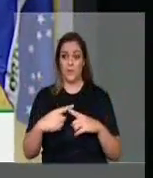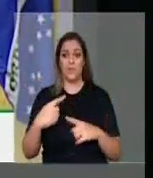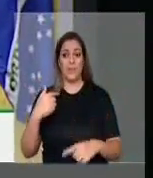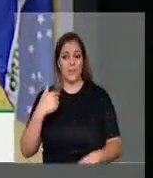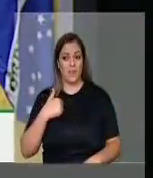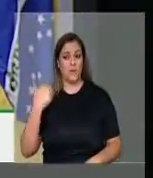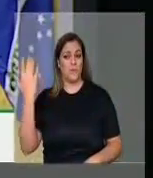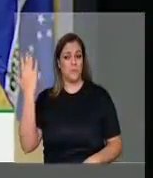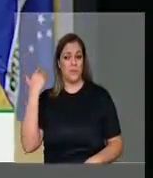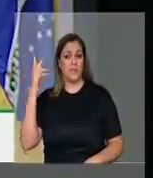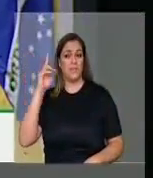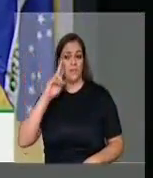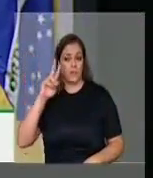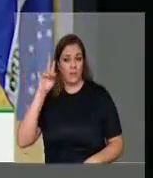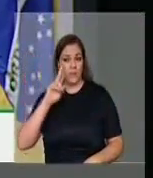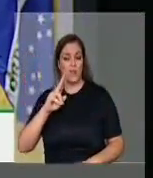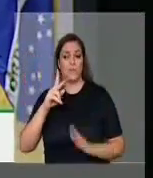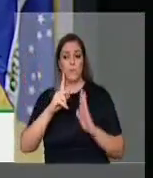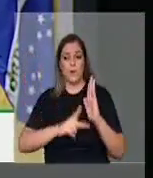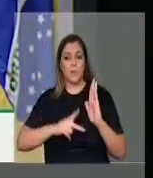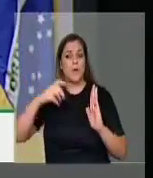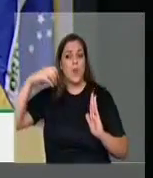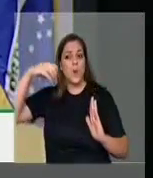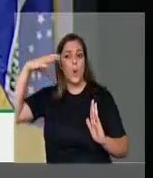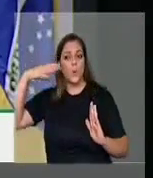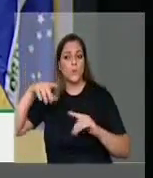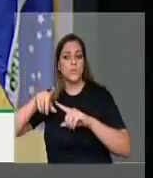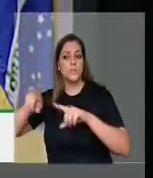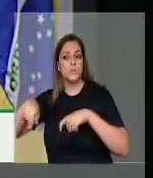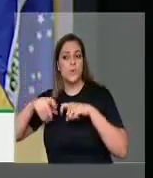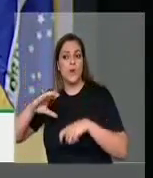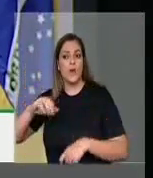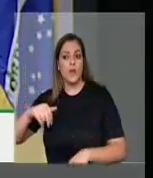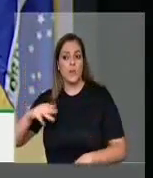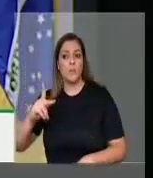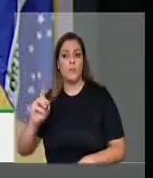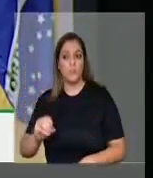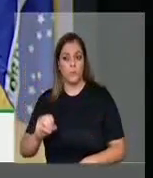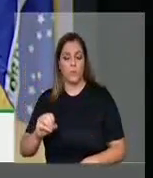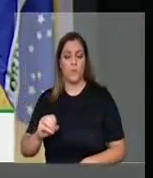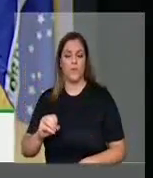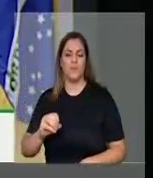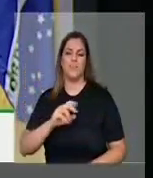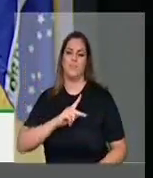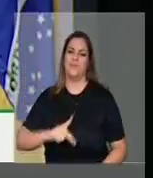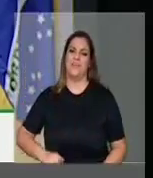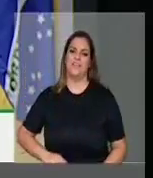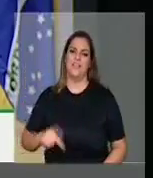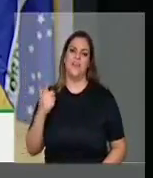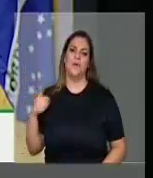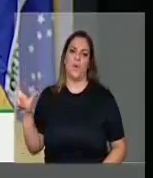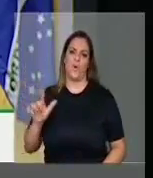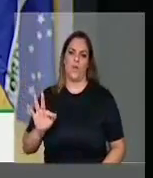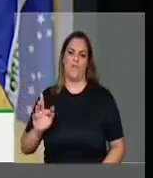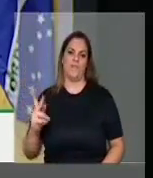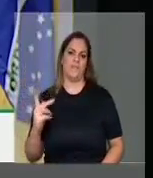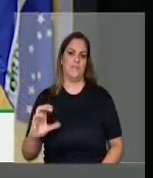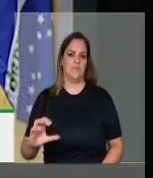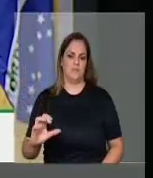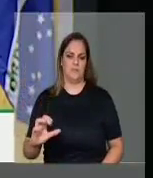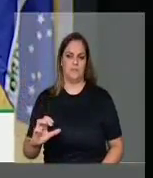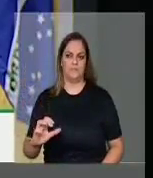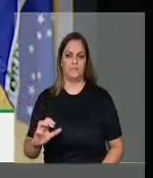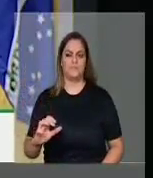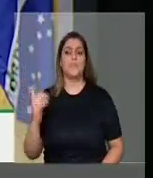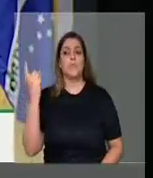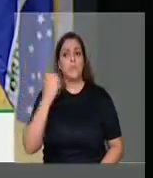no campo, no governo Fernando Henrique, nós fizemos no Piauí